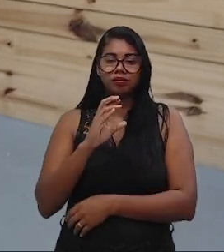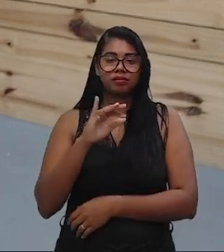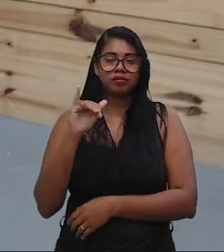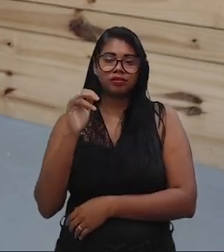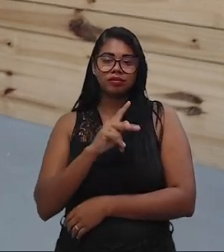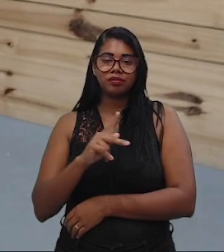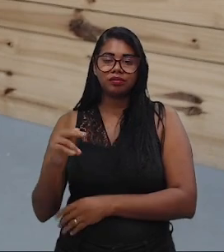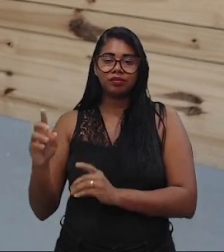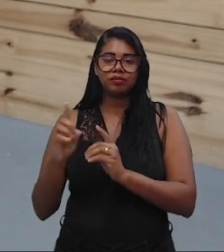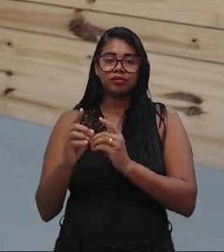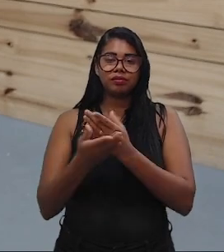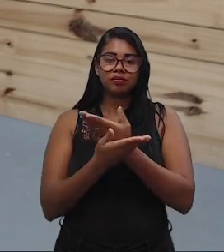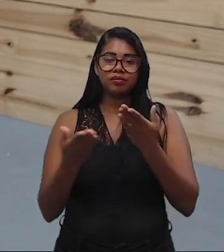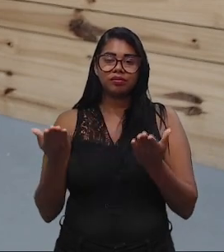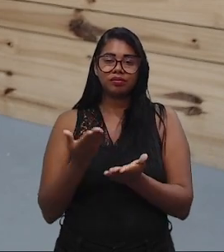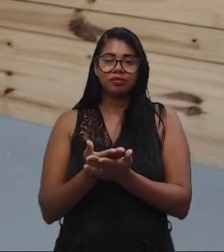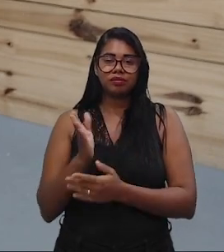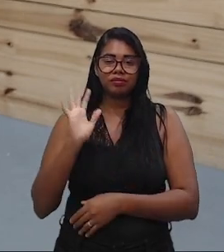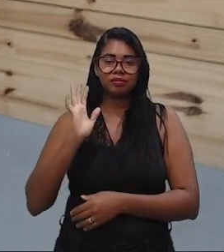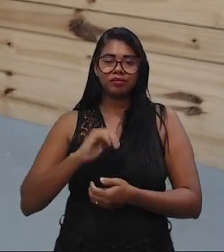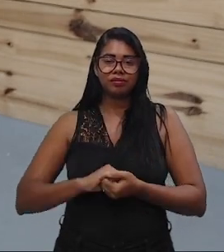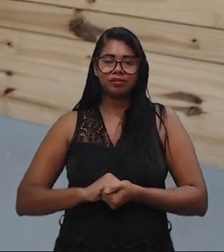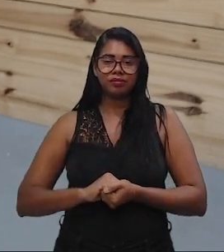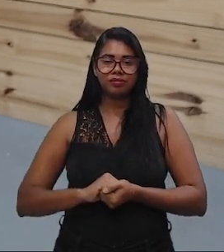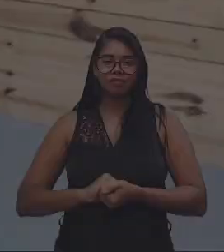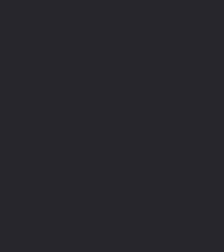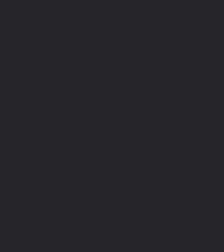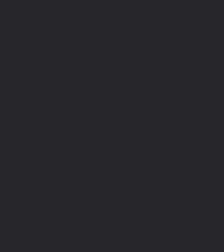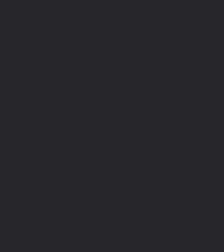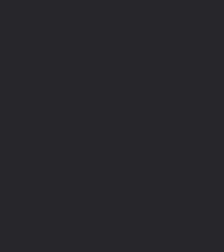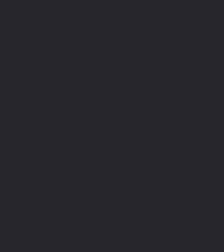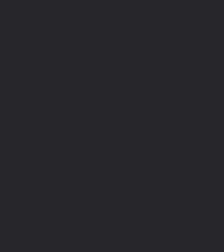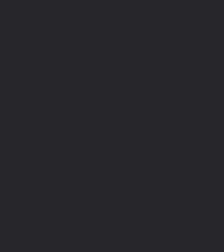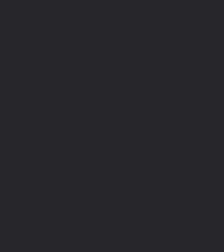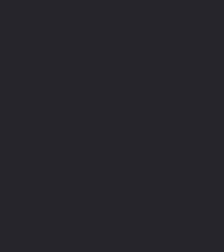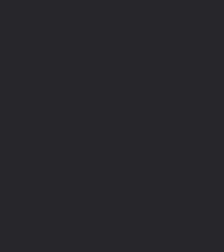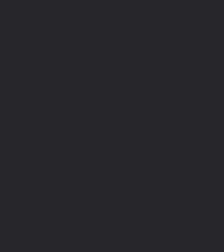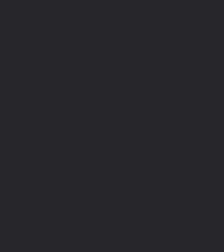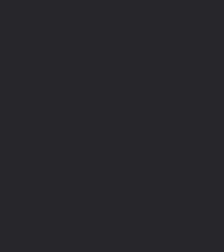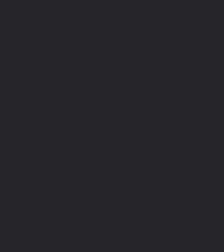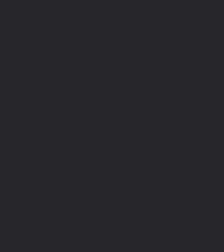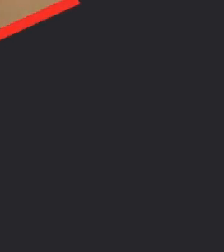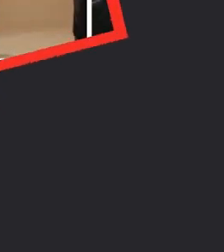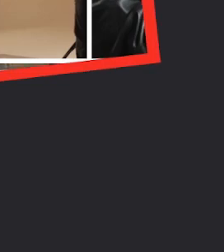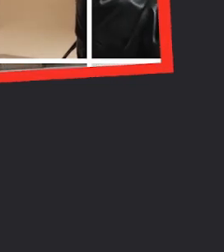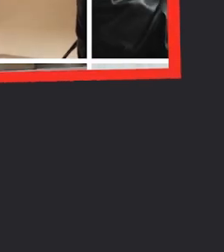e encontro você na próxima aula. Tchau!